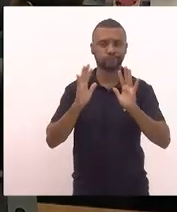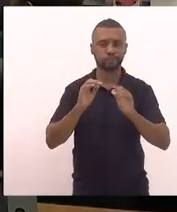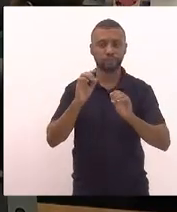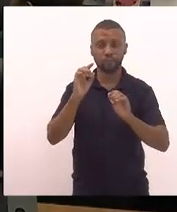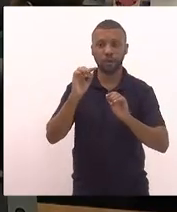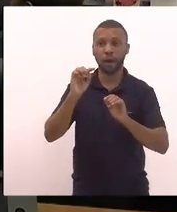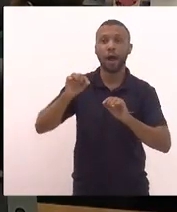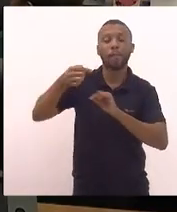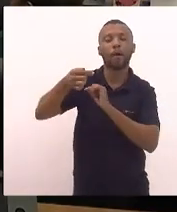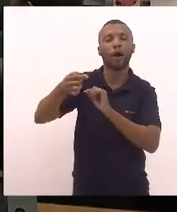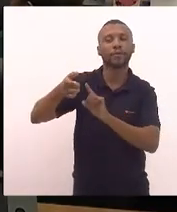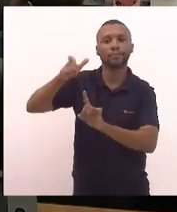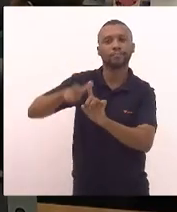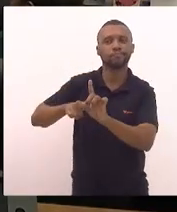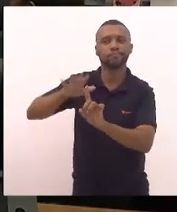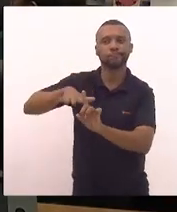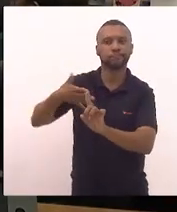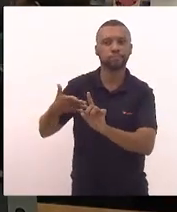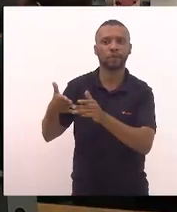por favor.